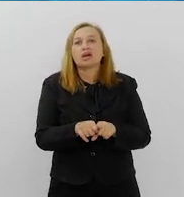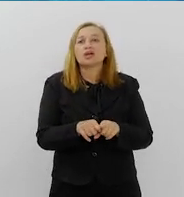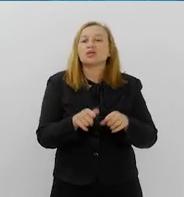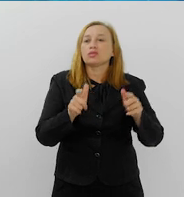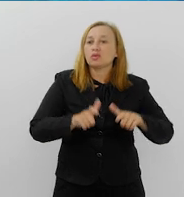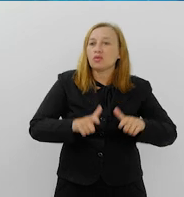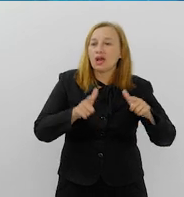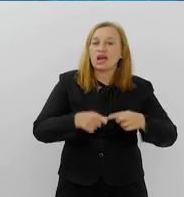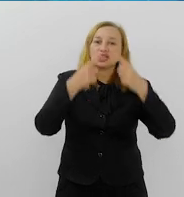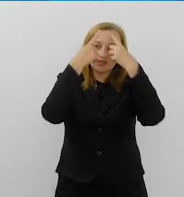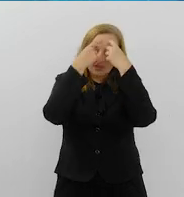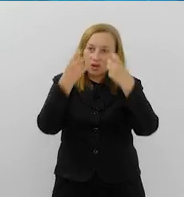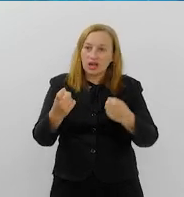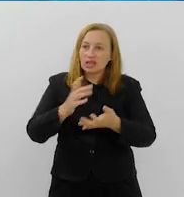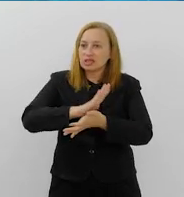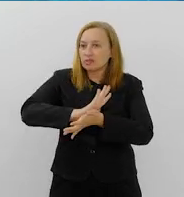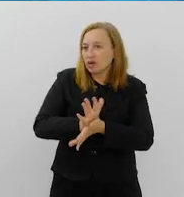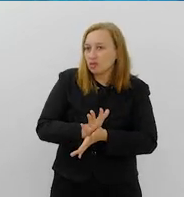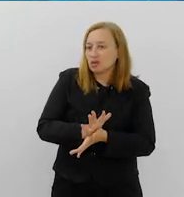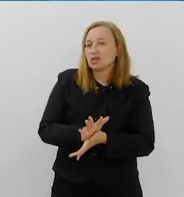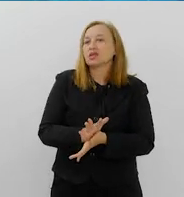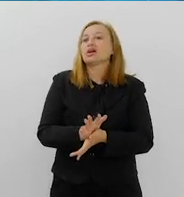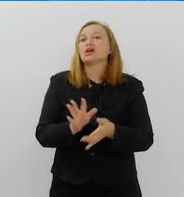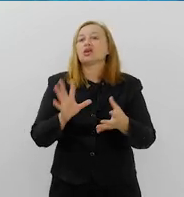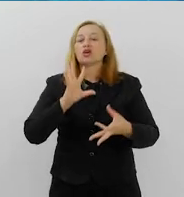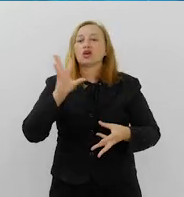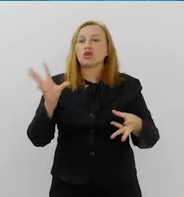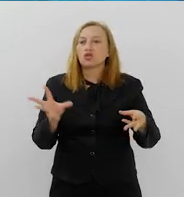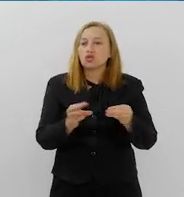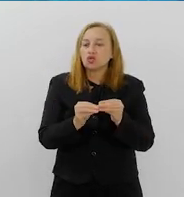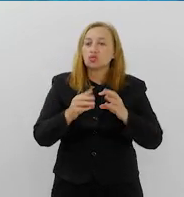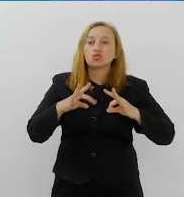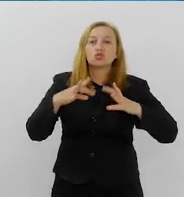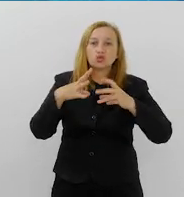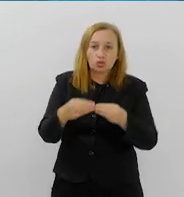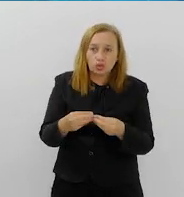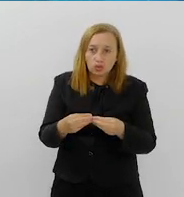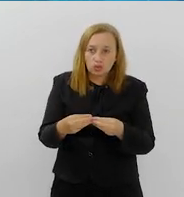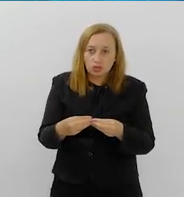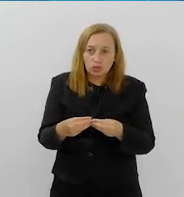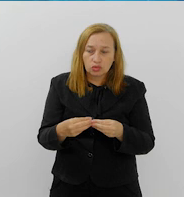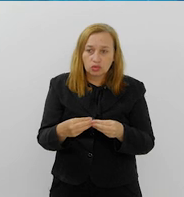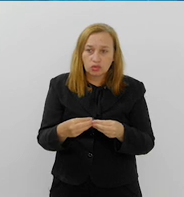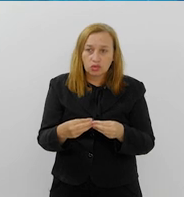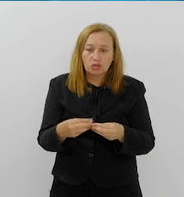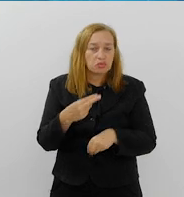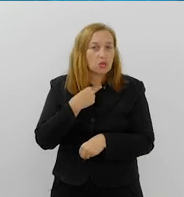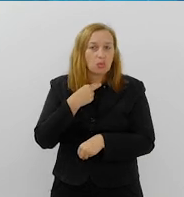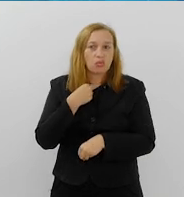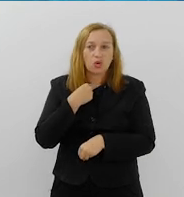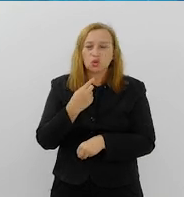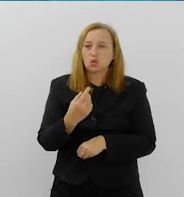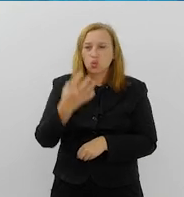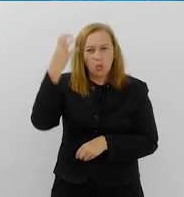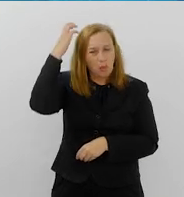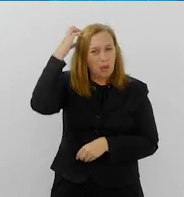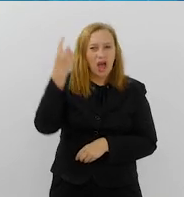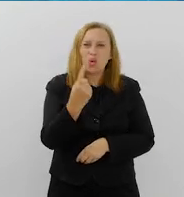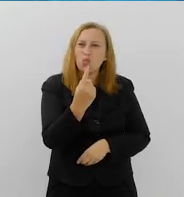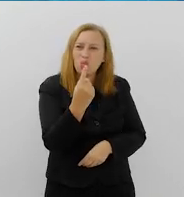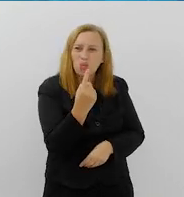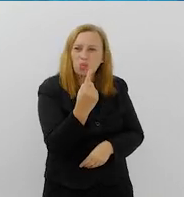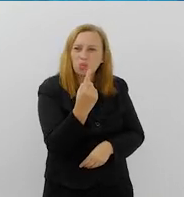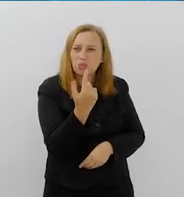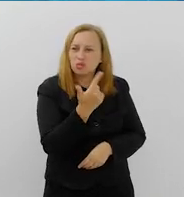violência, de discriminação, né? Então, eu junto todos esses aspectos, eu não posso culpar um,